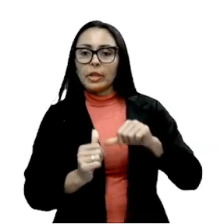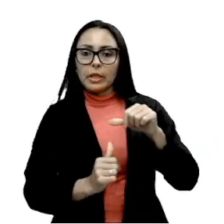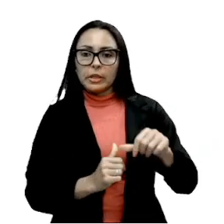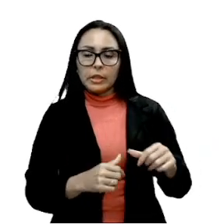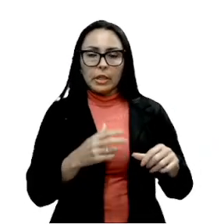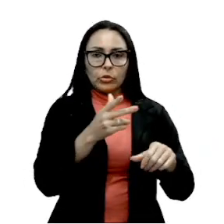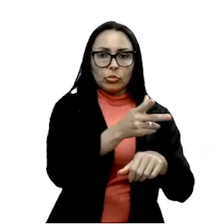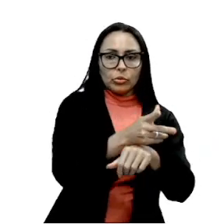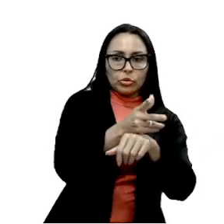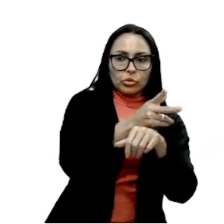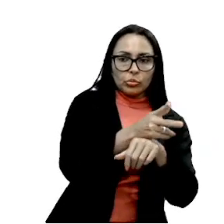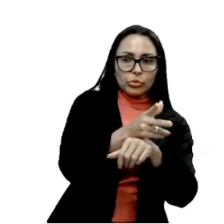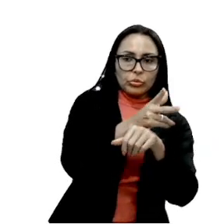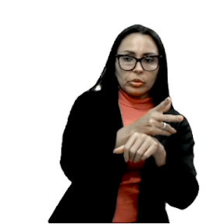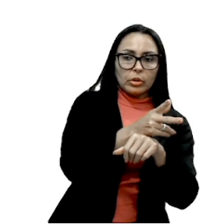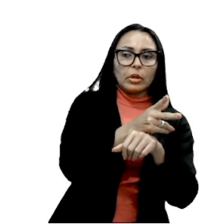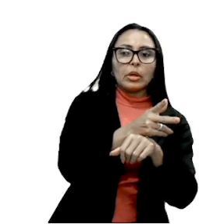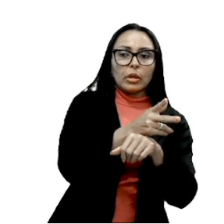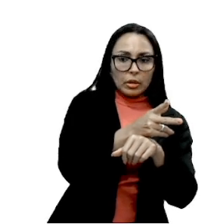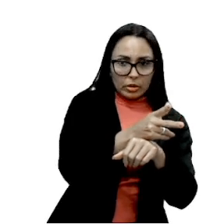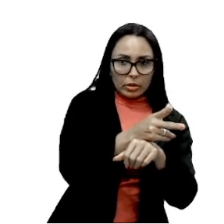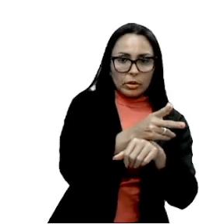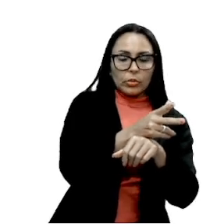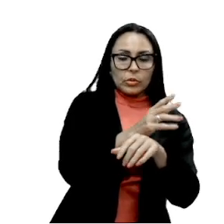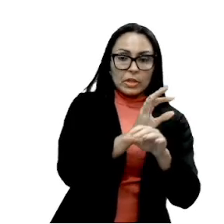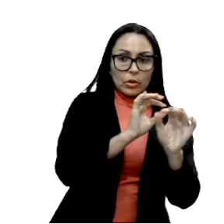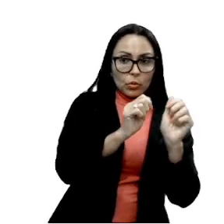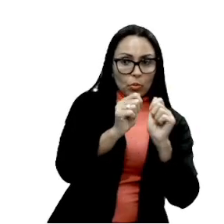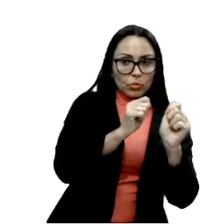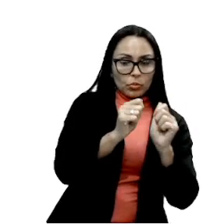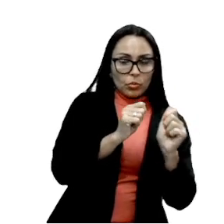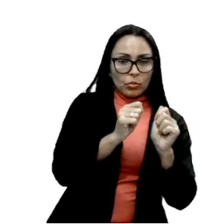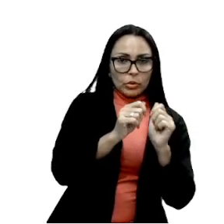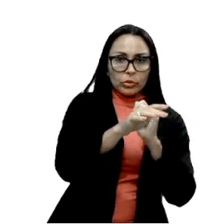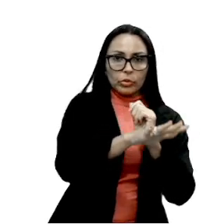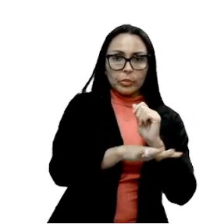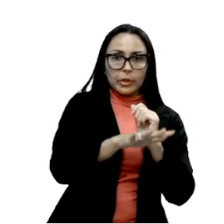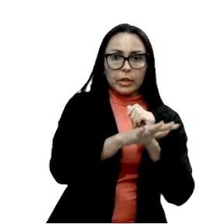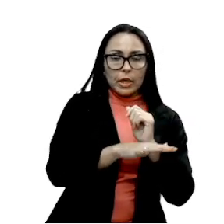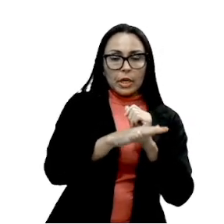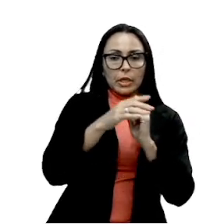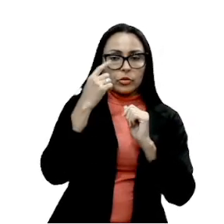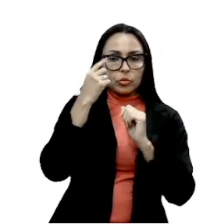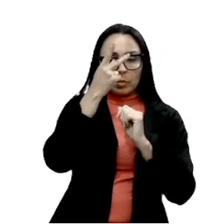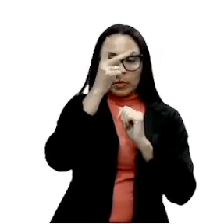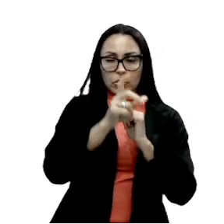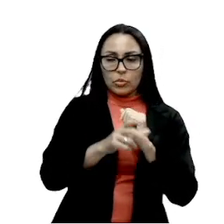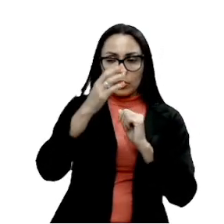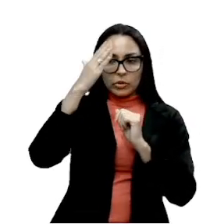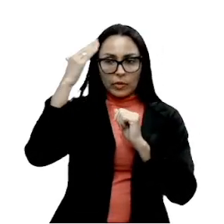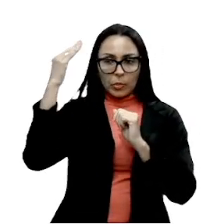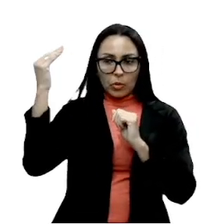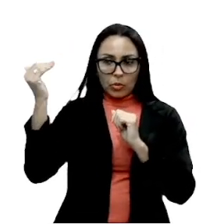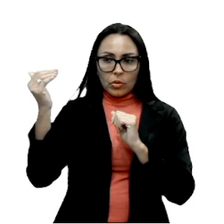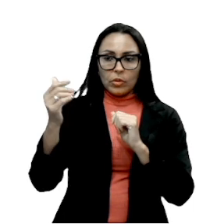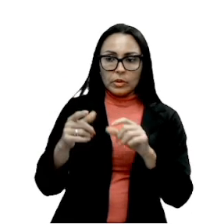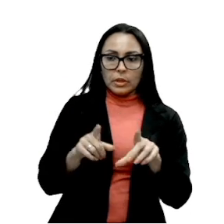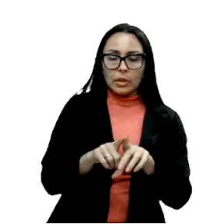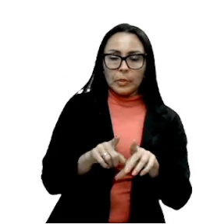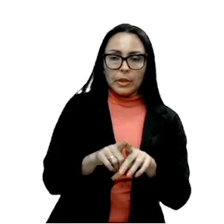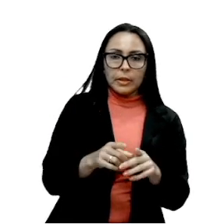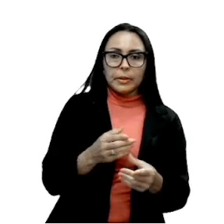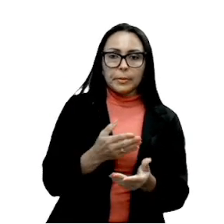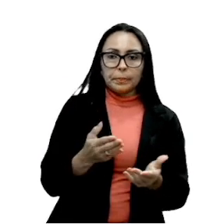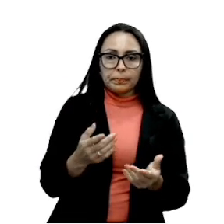repetidas. Você vai ter um estúdio com um certo controle do ambiente, os atores vão ter o seu enredo, a sua narrativa.